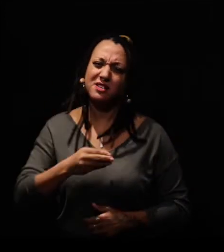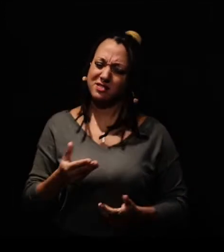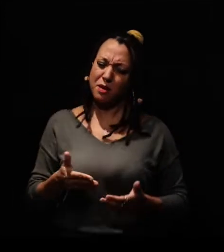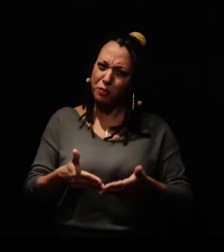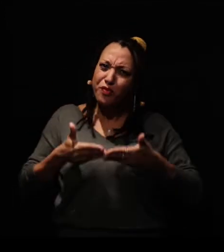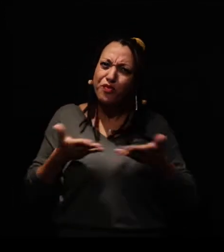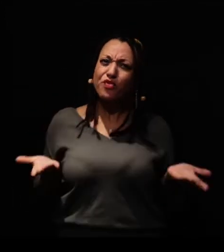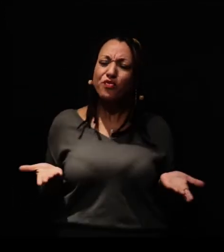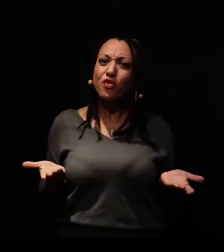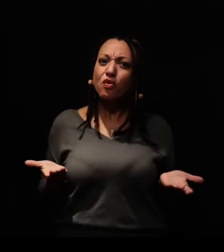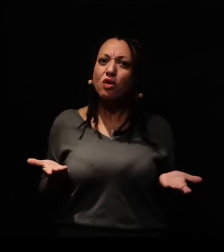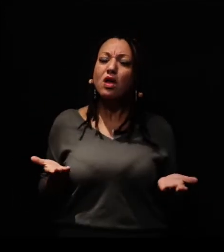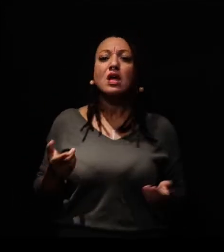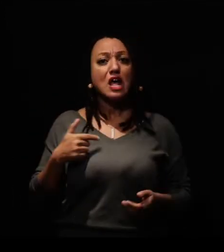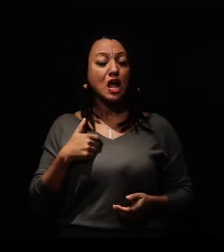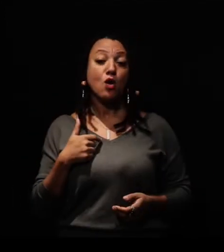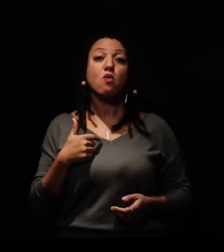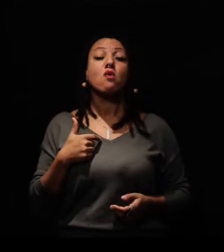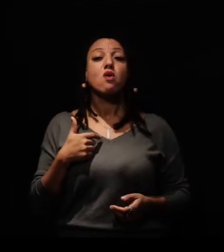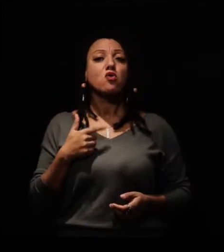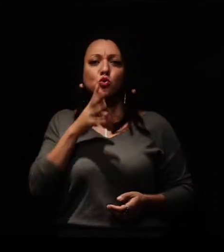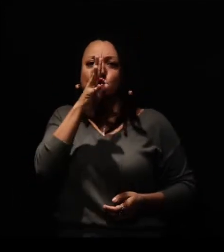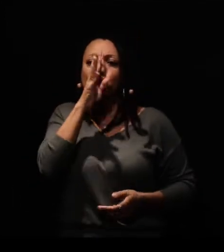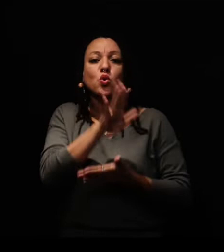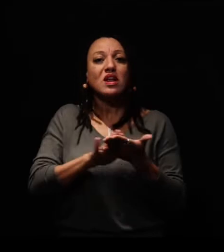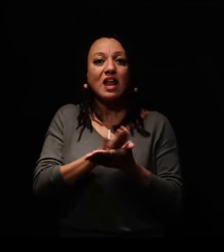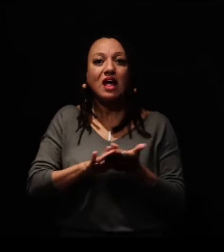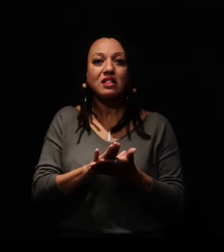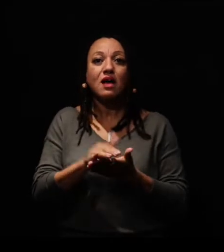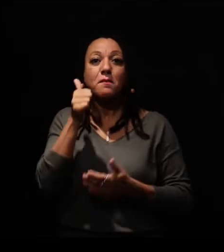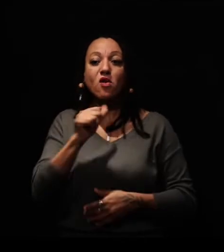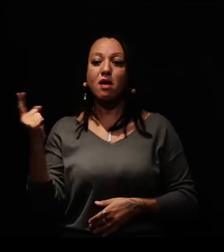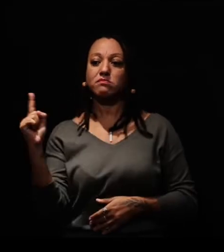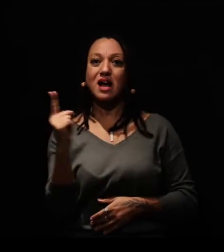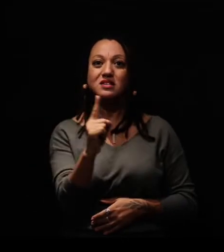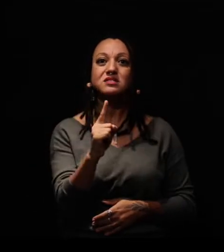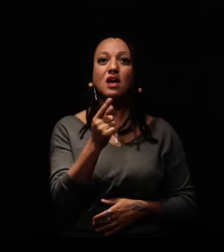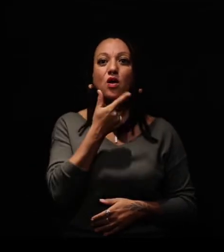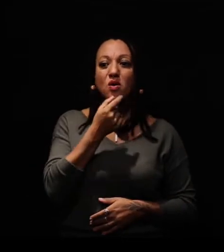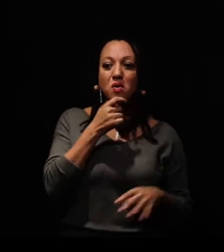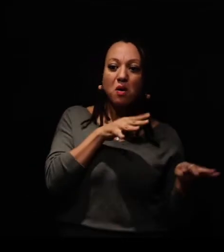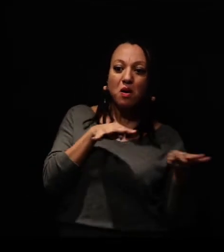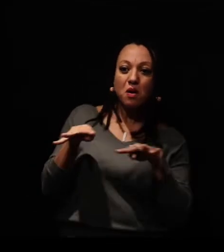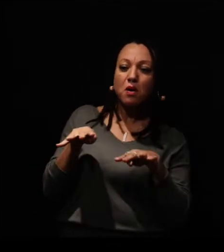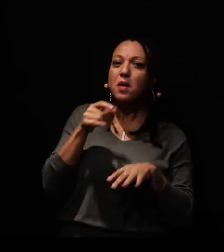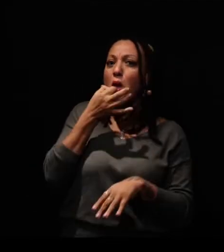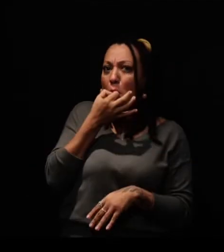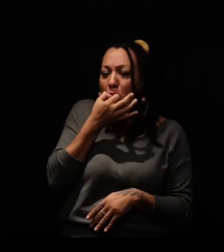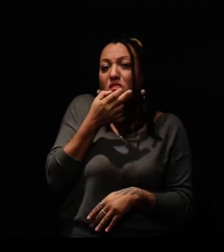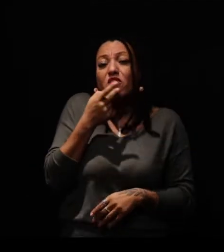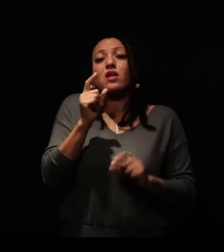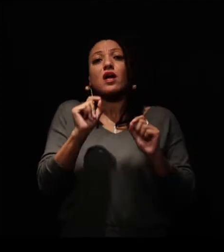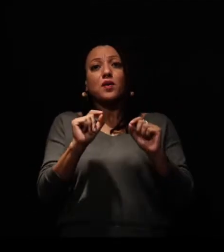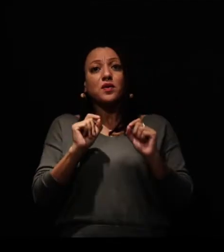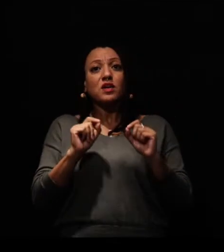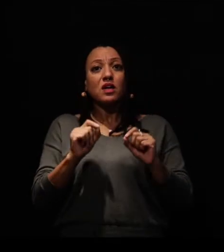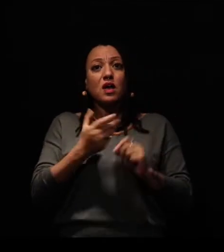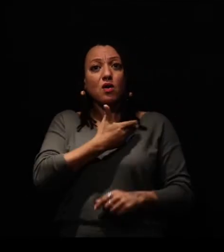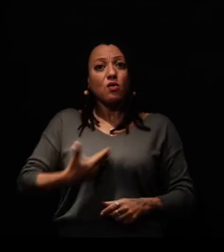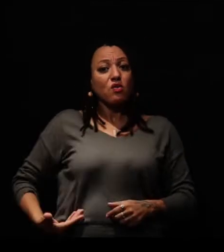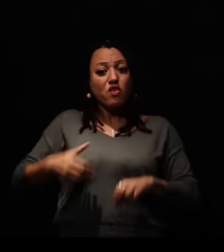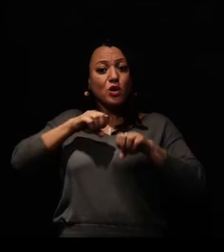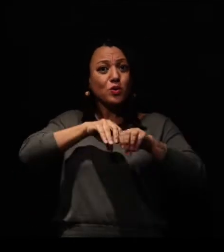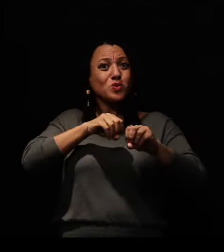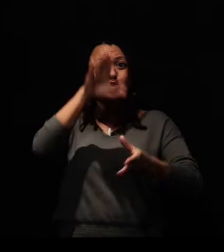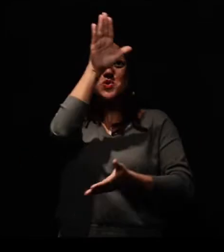preguiçoso, João? Isso é até um insulto. Eu não julgo. As mina passa, os peão comenta, eu vou fazer o quê? Como eu vou explicar o machismo pra quem o Estado não fez nem